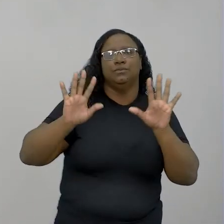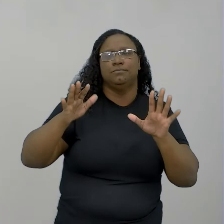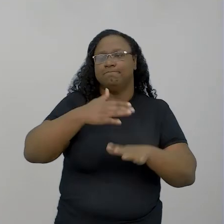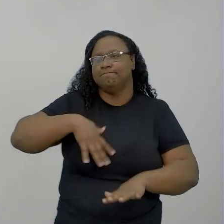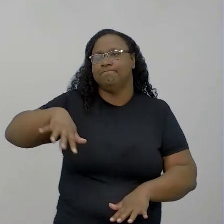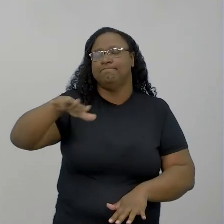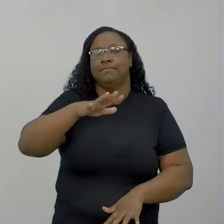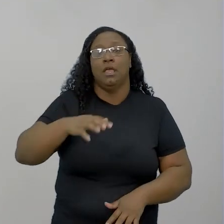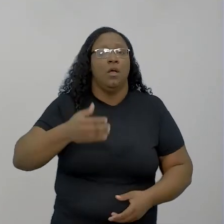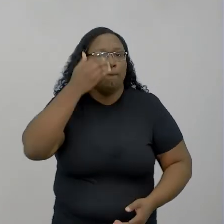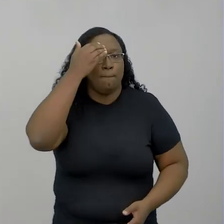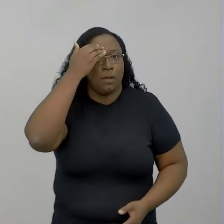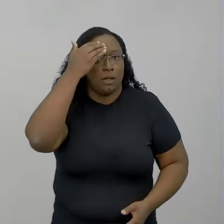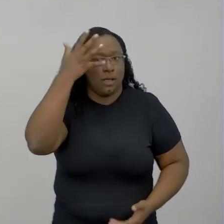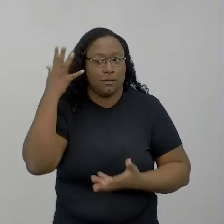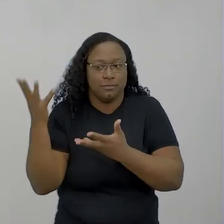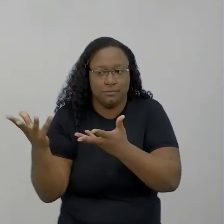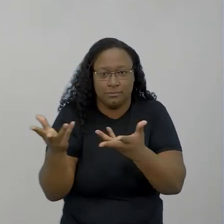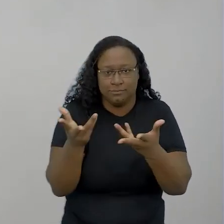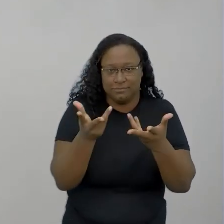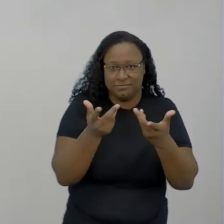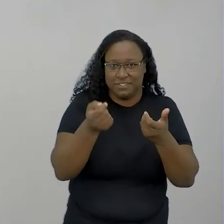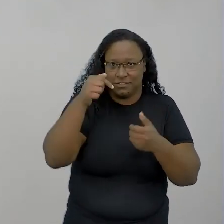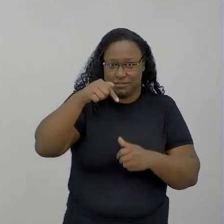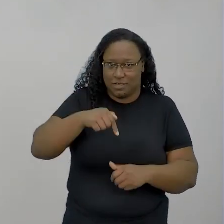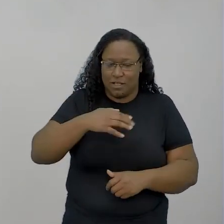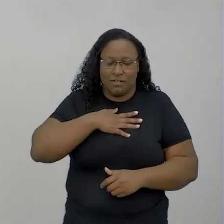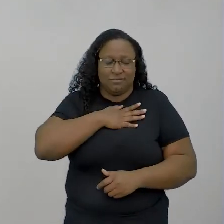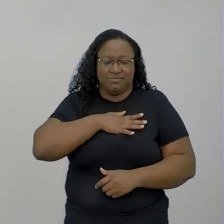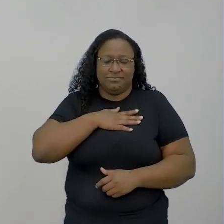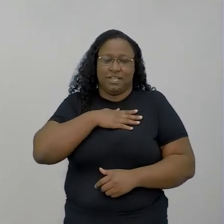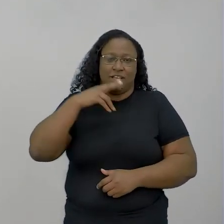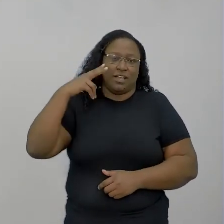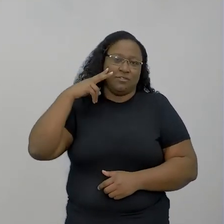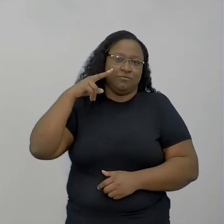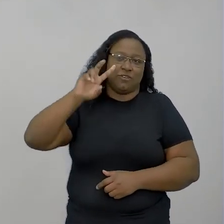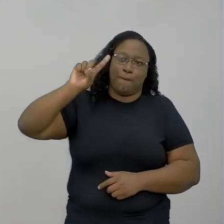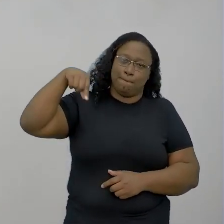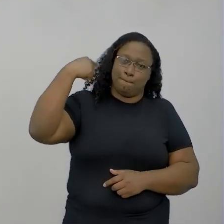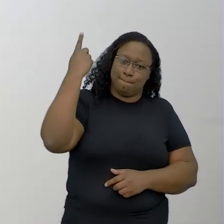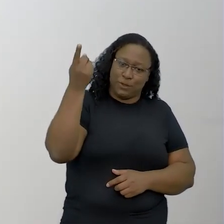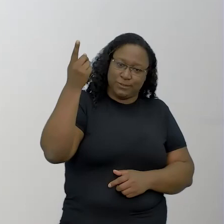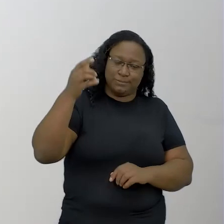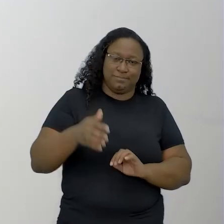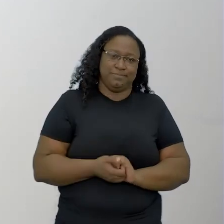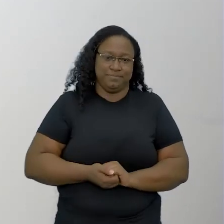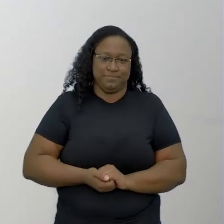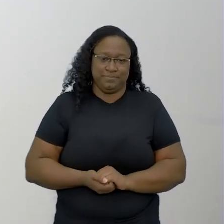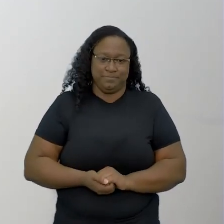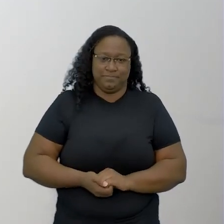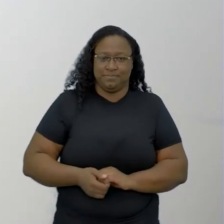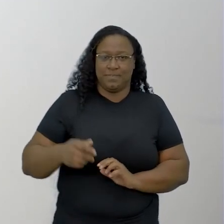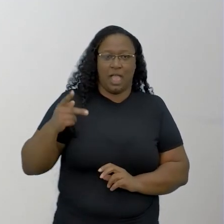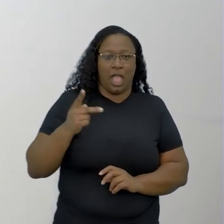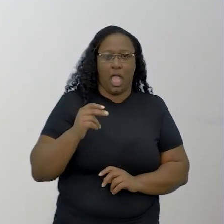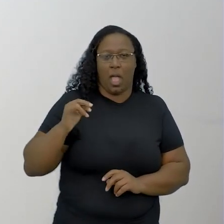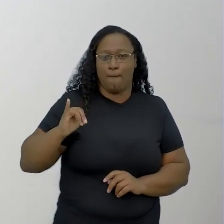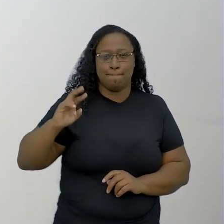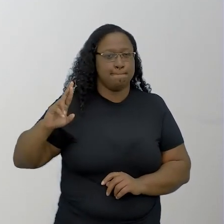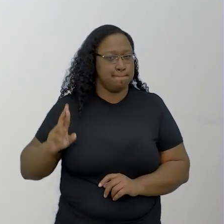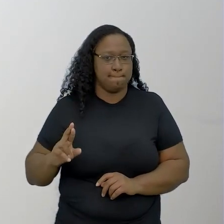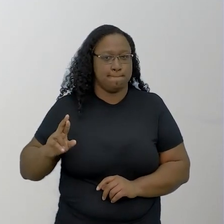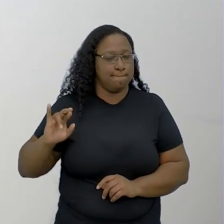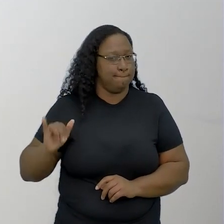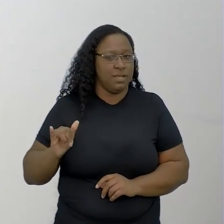convite. Pessoal, né, foi um prazer estar aí com vocês. A gente se vê na nossa próxima aula. A Pri, parceirona, mandou super